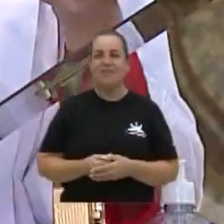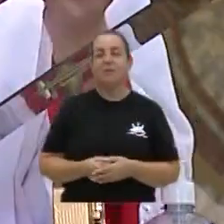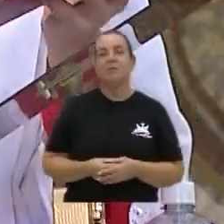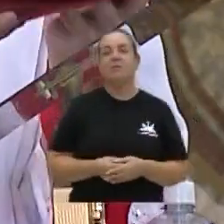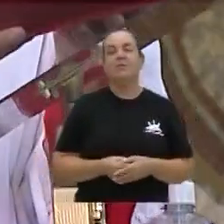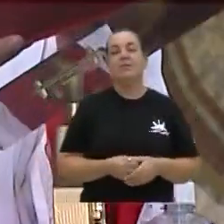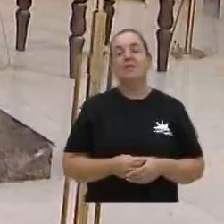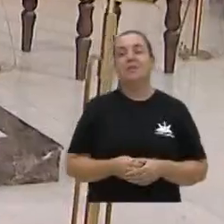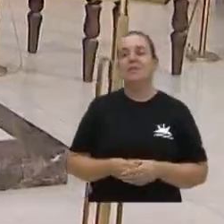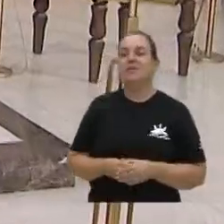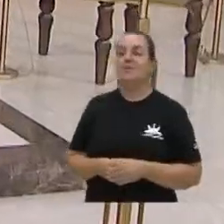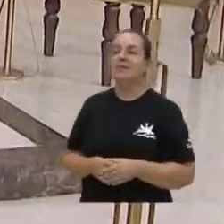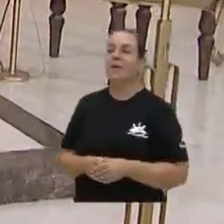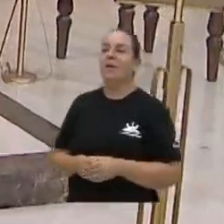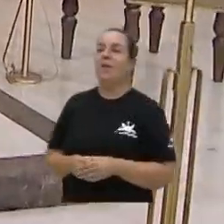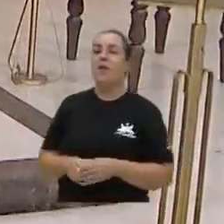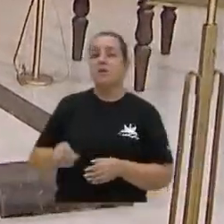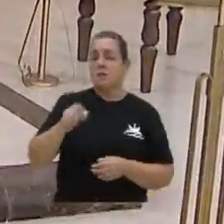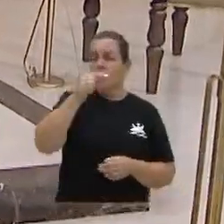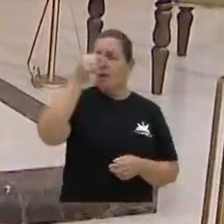voz.